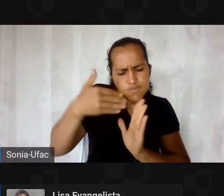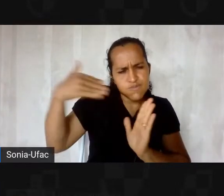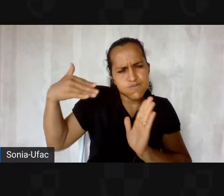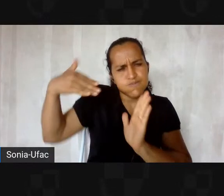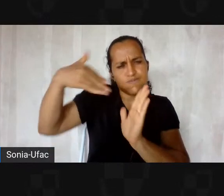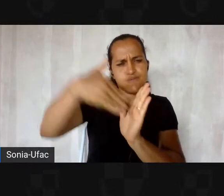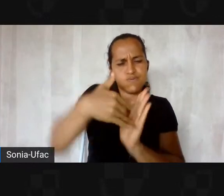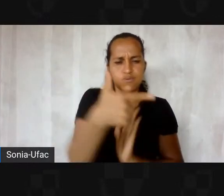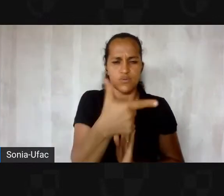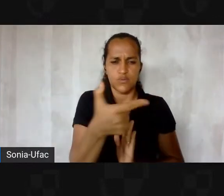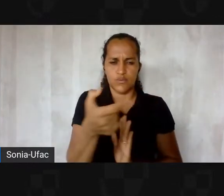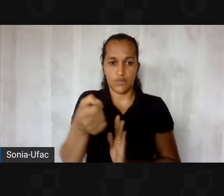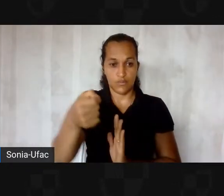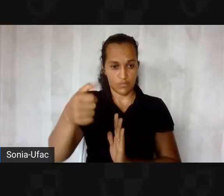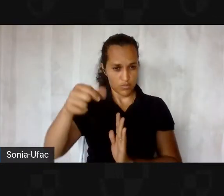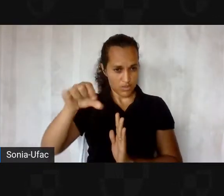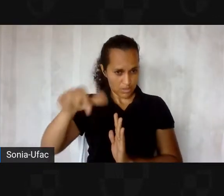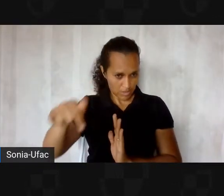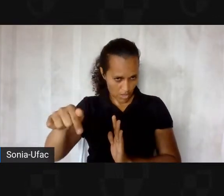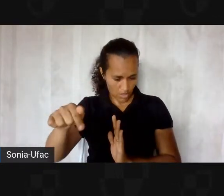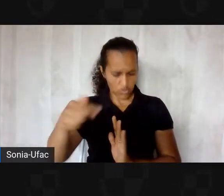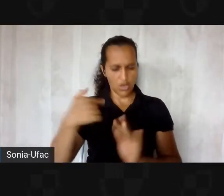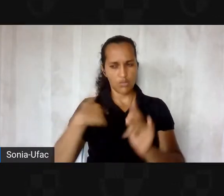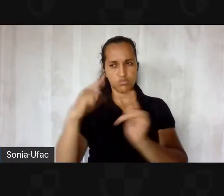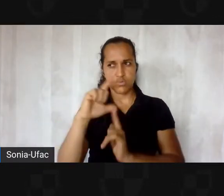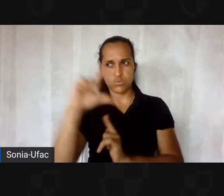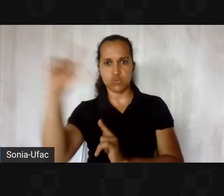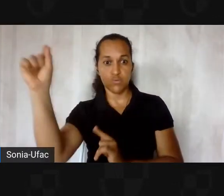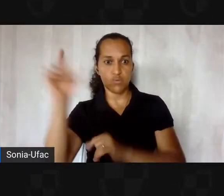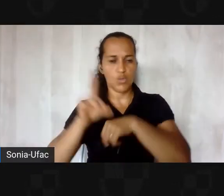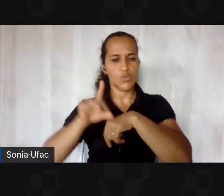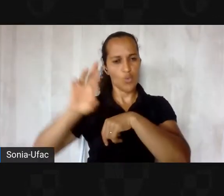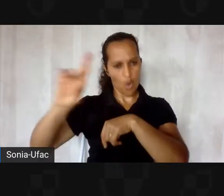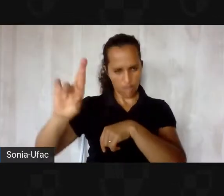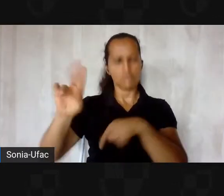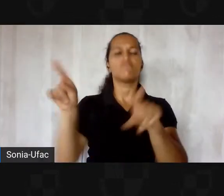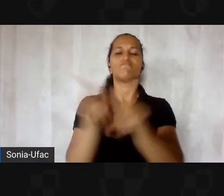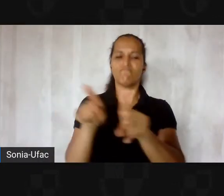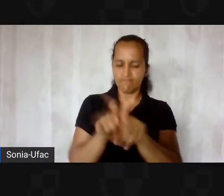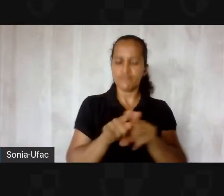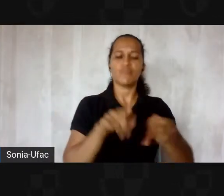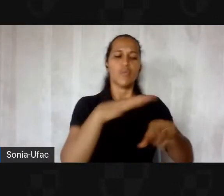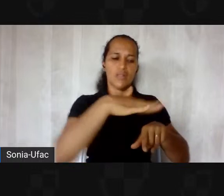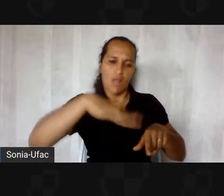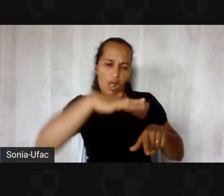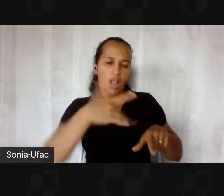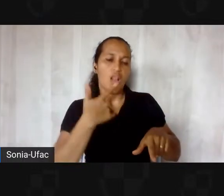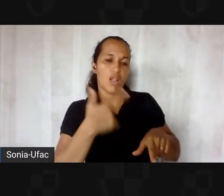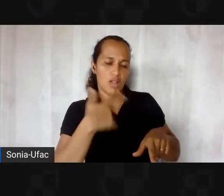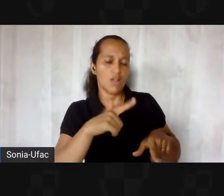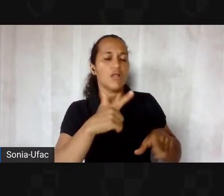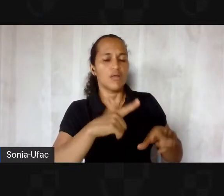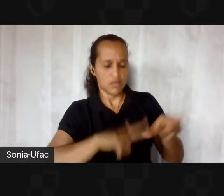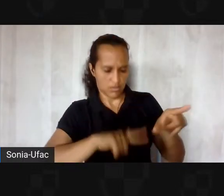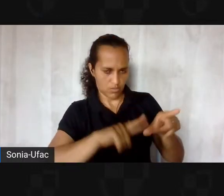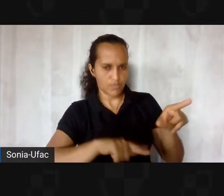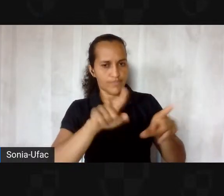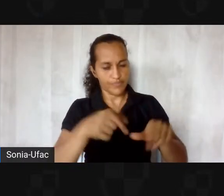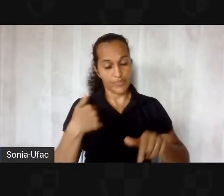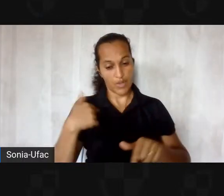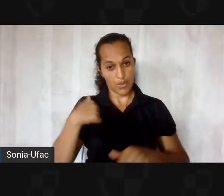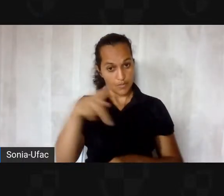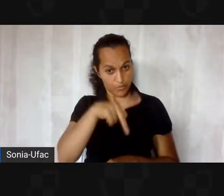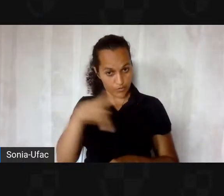quando eu saí para o doutorado na UFAC, também em letras e linguística. Sou professora efetiva,